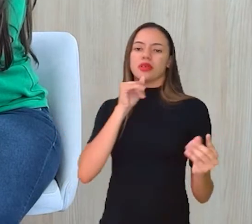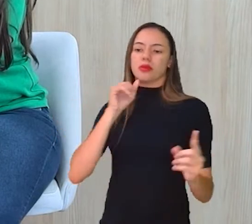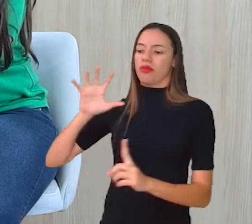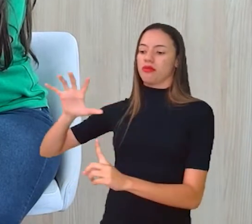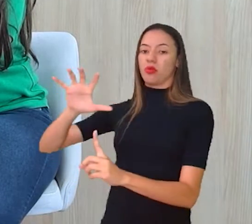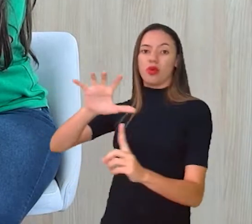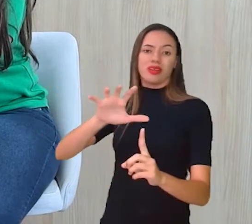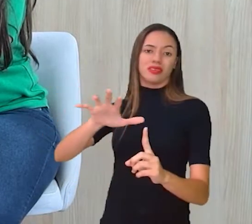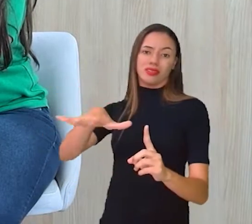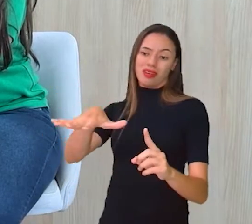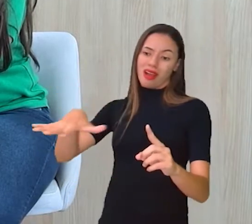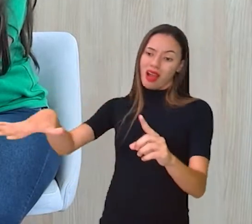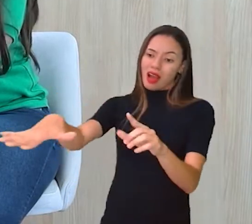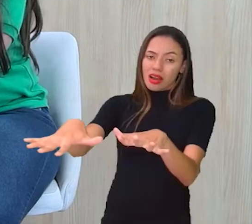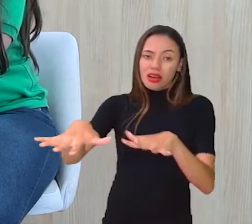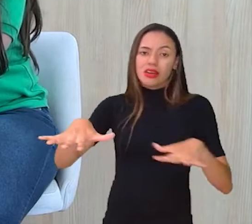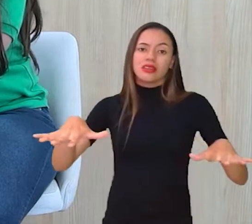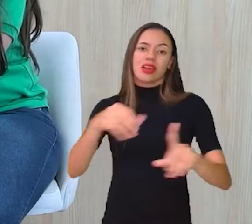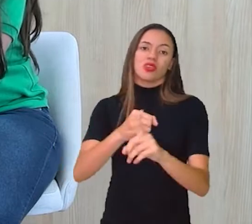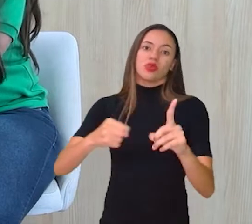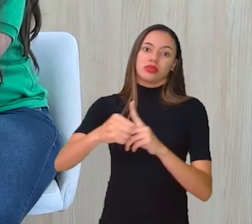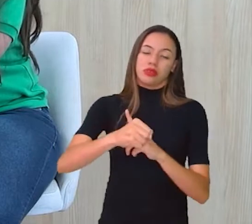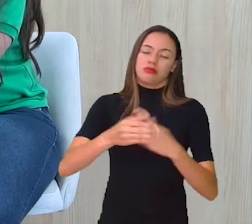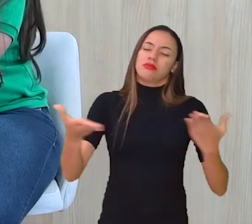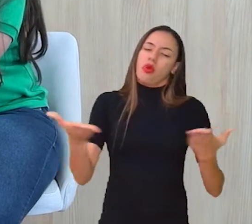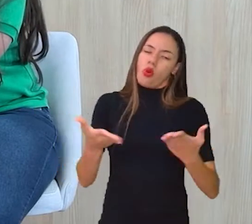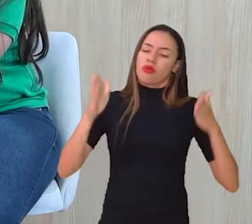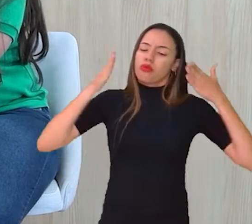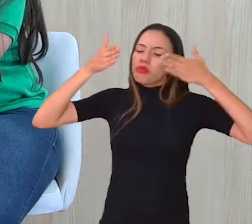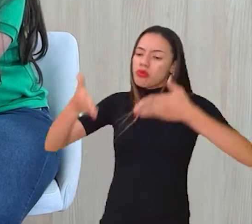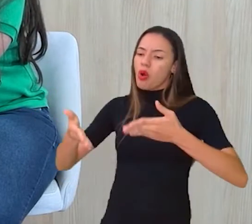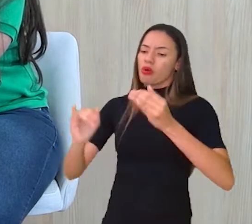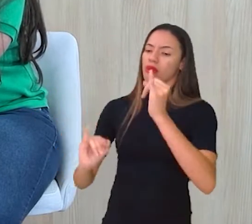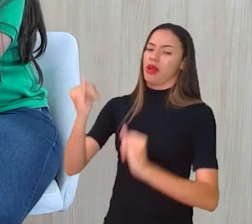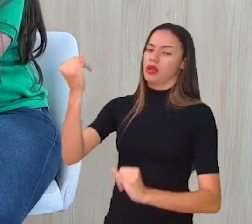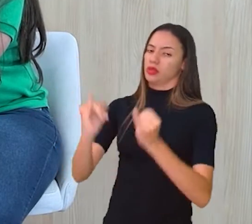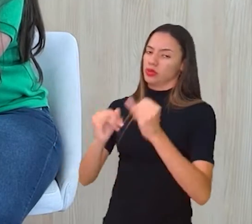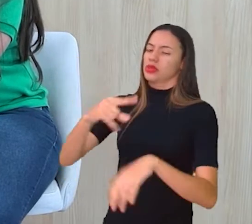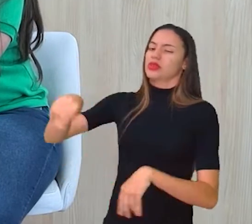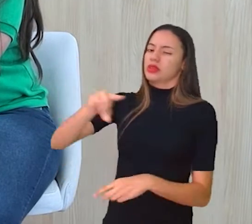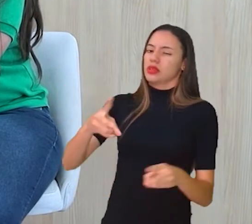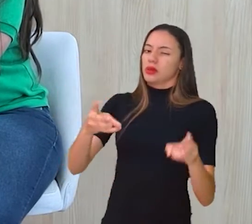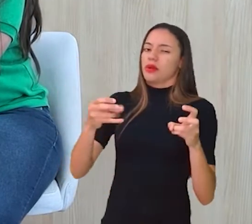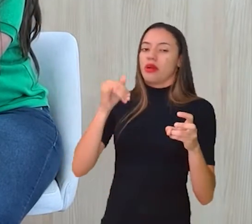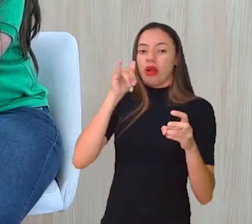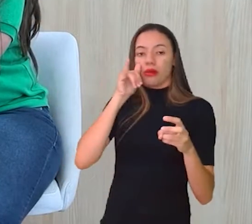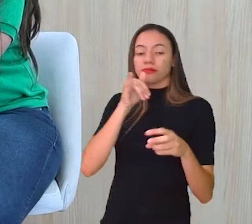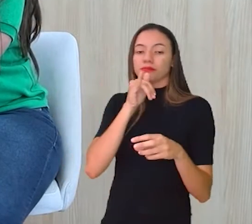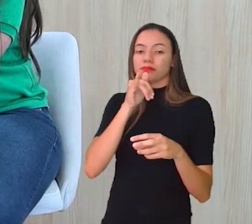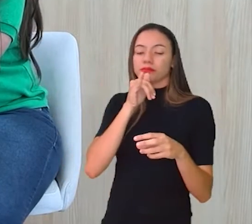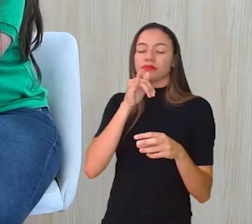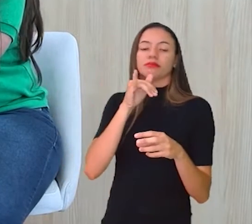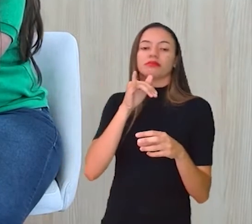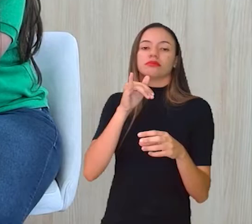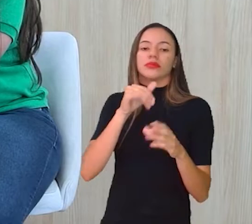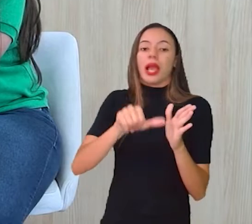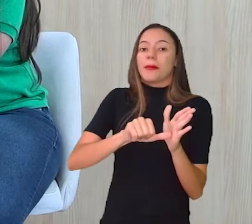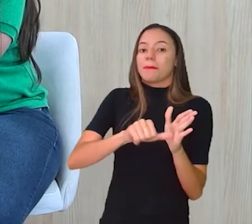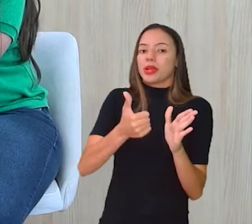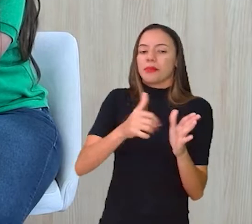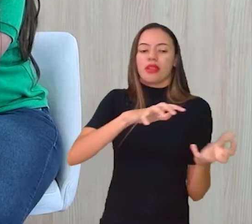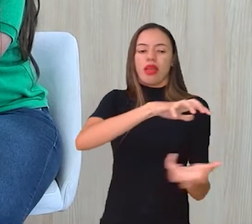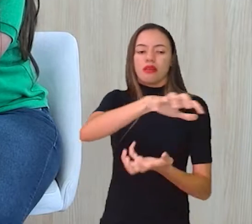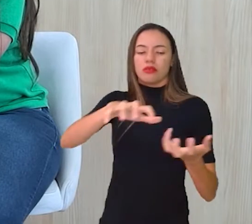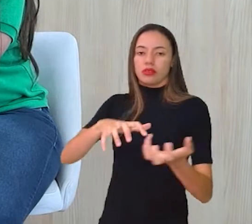da sociedade. Hoje a gente está falando mais da questão da indústria, né, então você percebe lá a primeira revolução industrial, né, a questão de